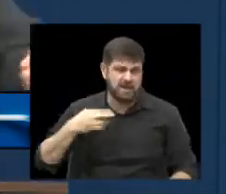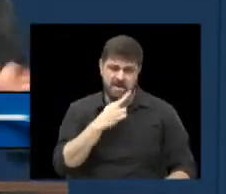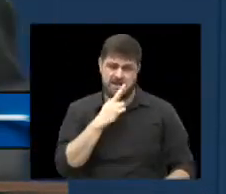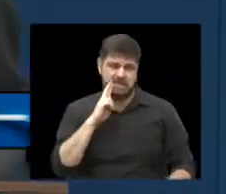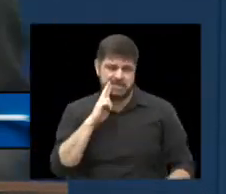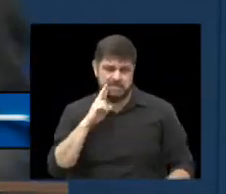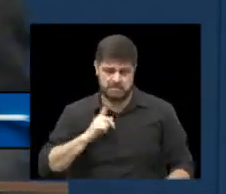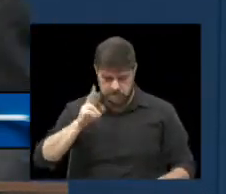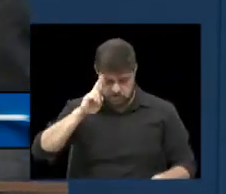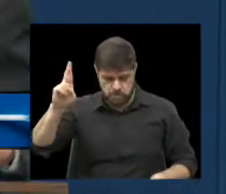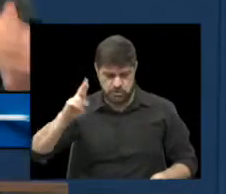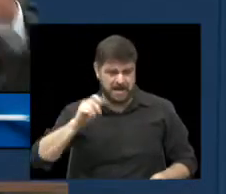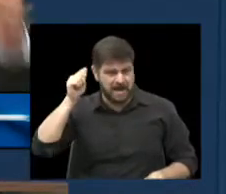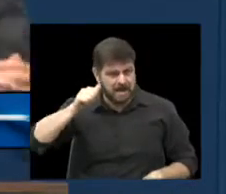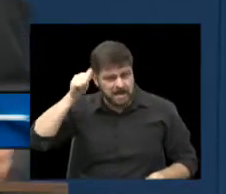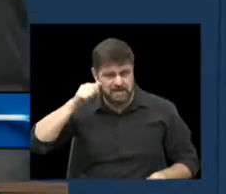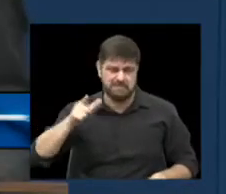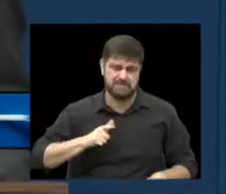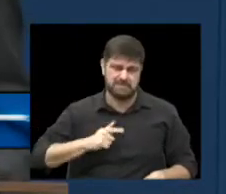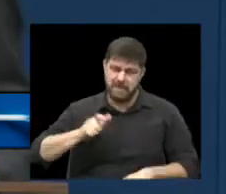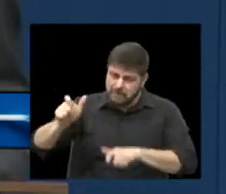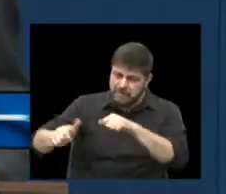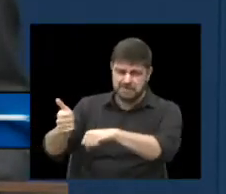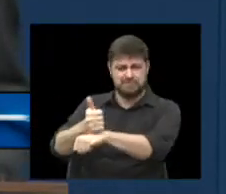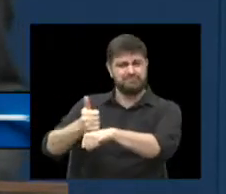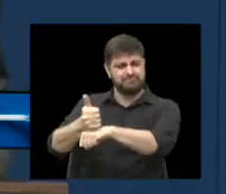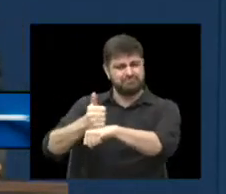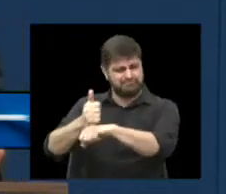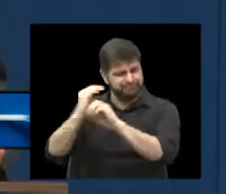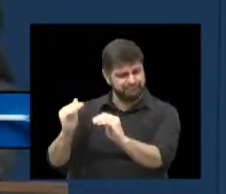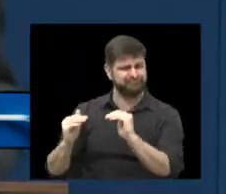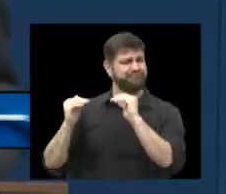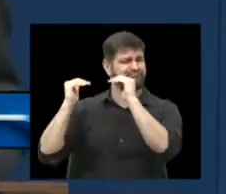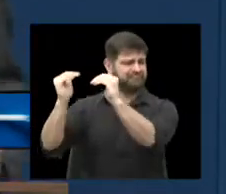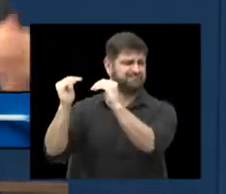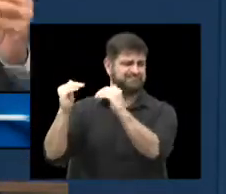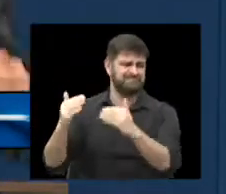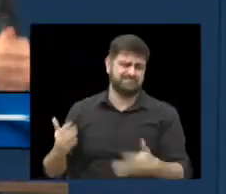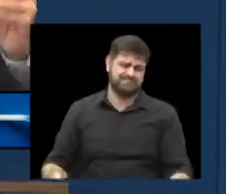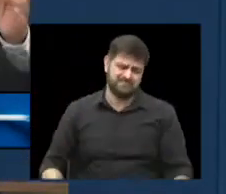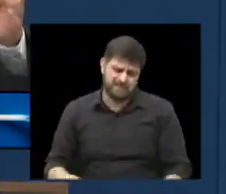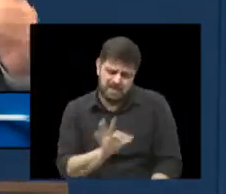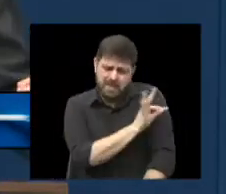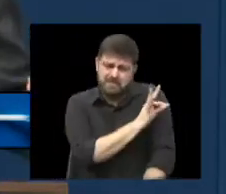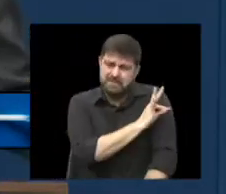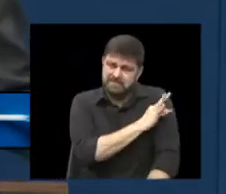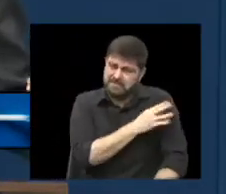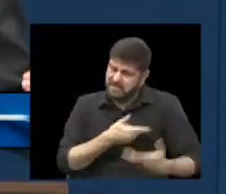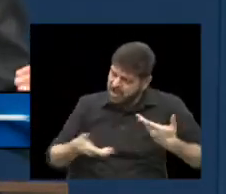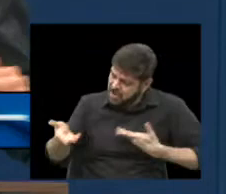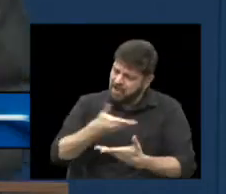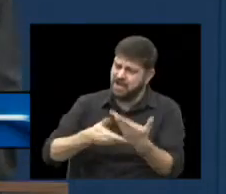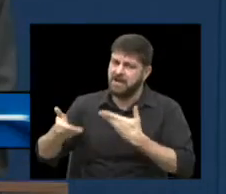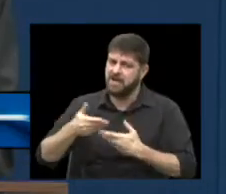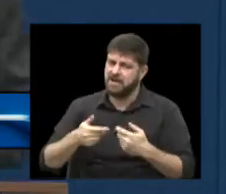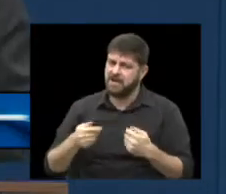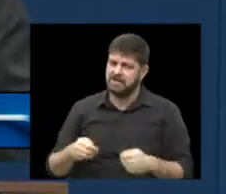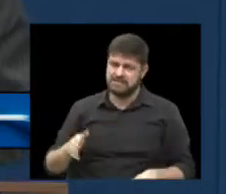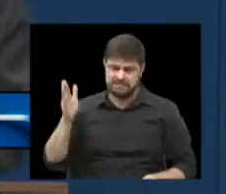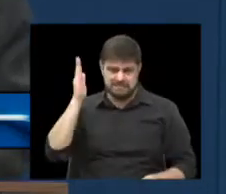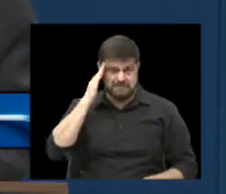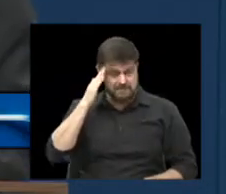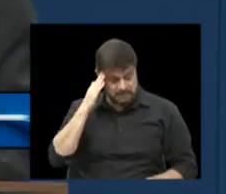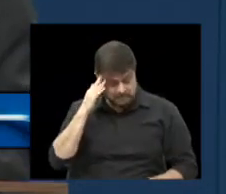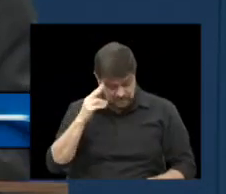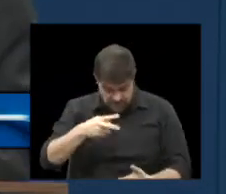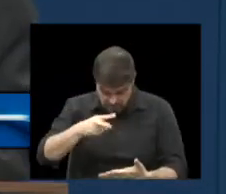profissionais liberais, com artistas, com músicos, com trabalhadores, com pessoas esclarecidas e que sabem o que